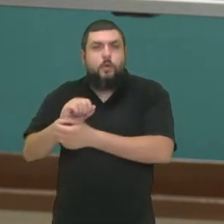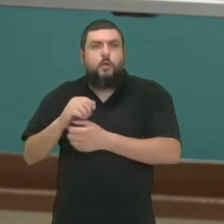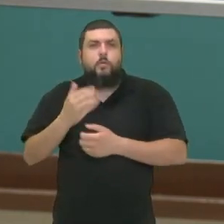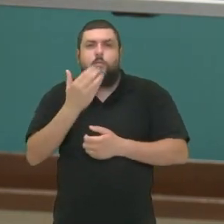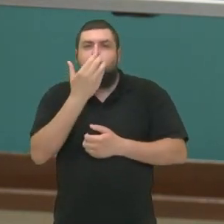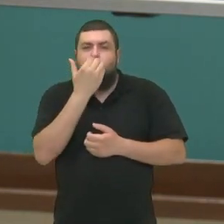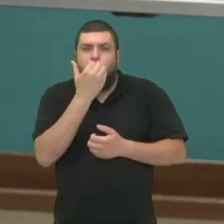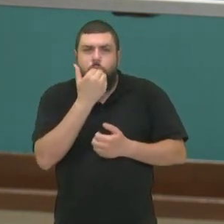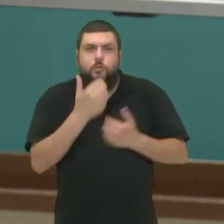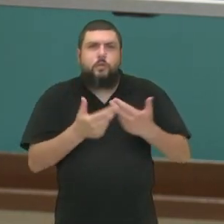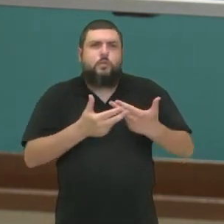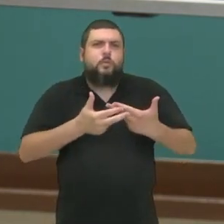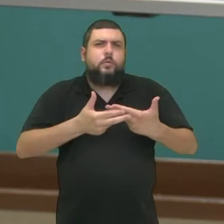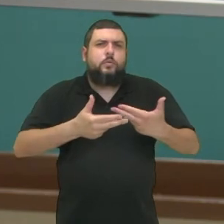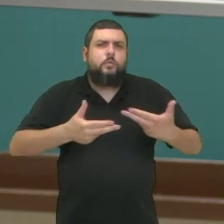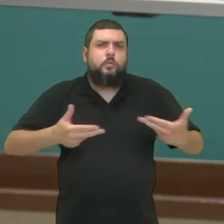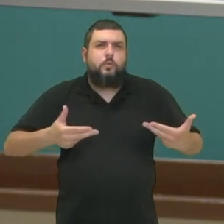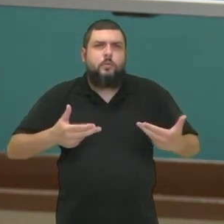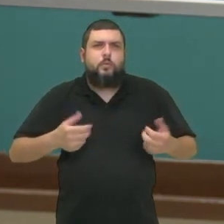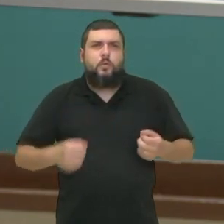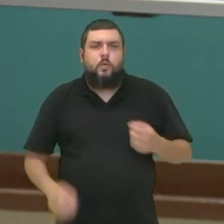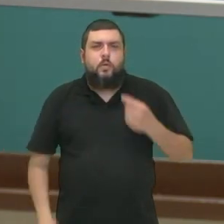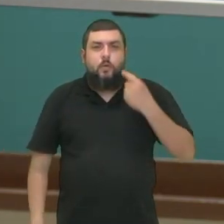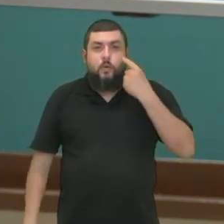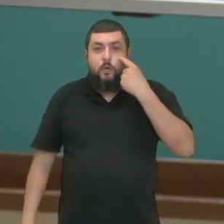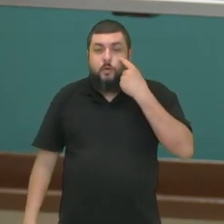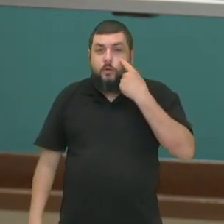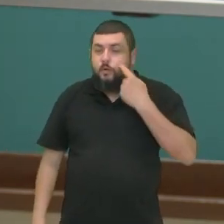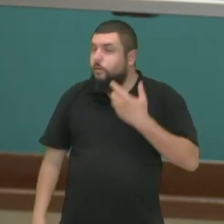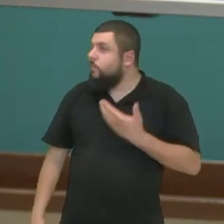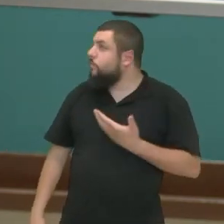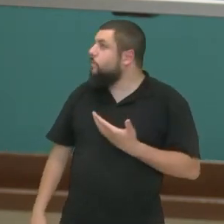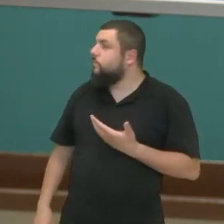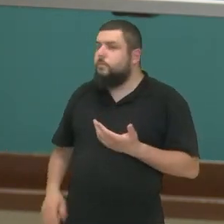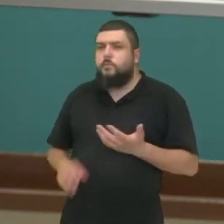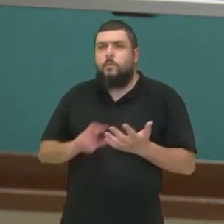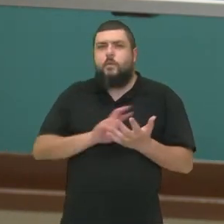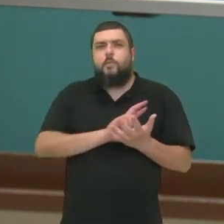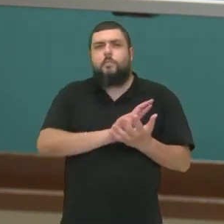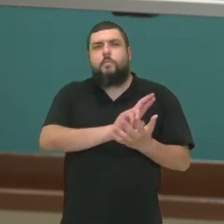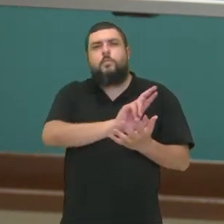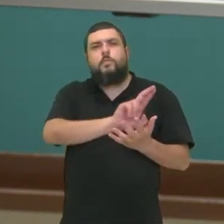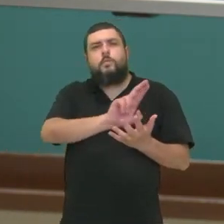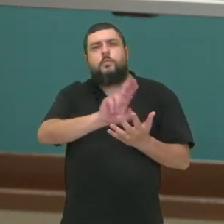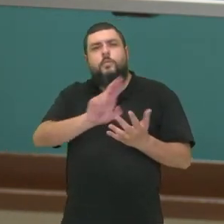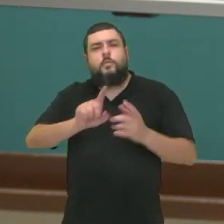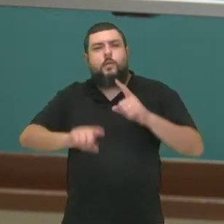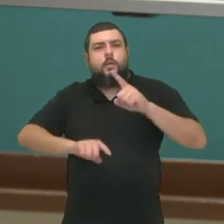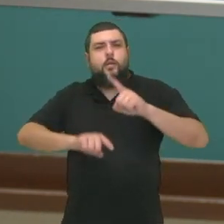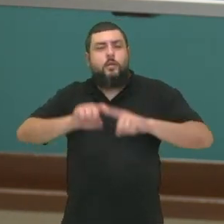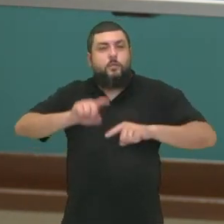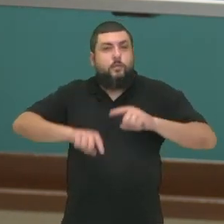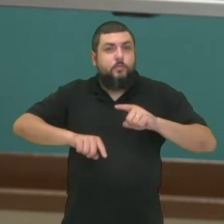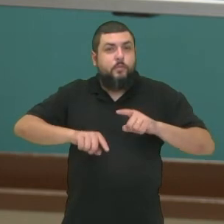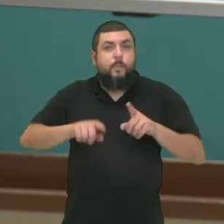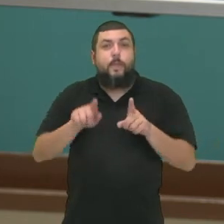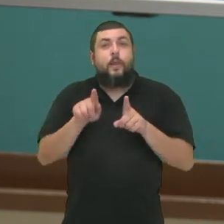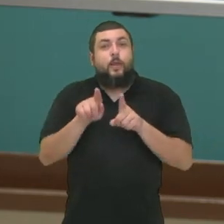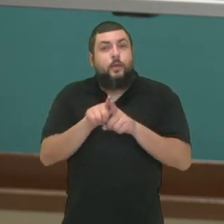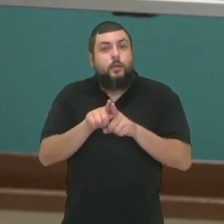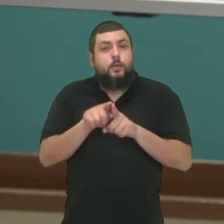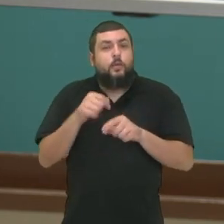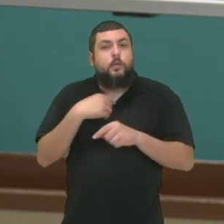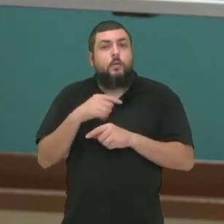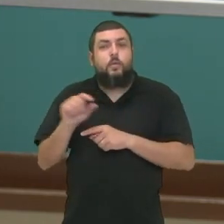alimentos. Olha só, parece um retalho, né? Olha que tem produto vindo, inclusive, da China, na Rota da